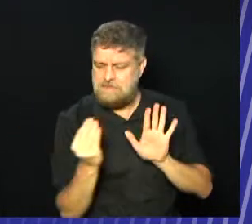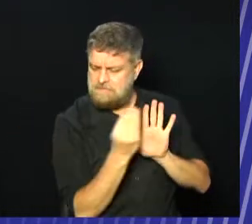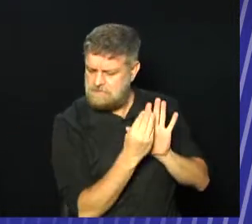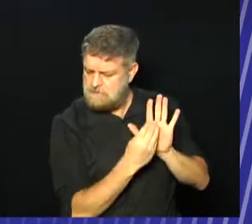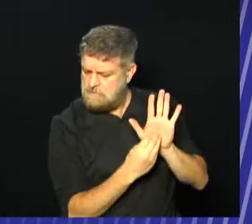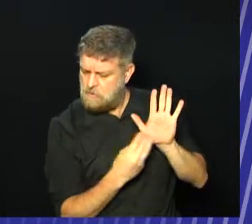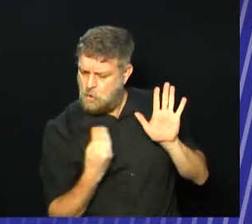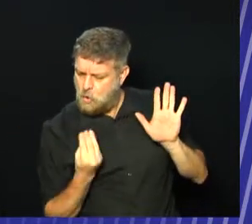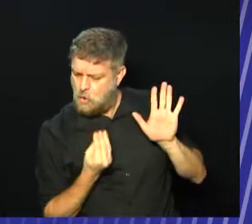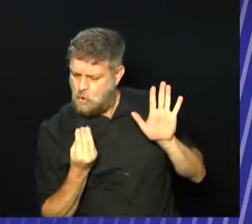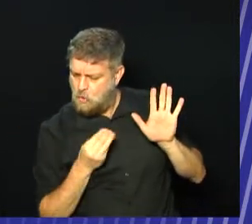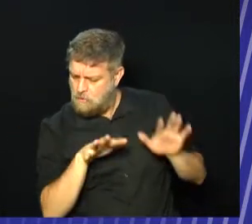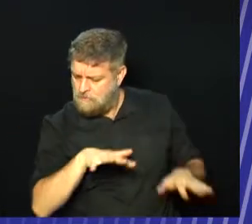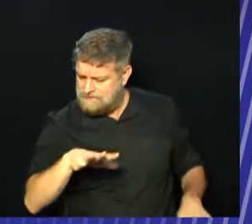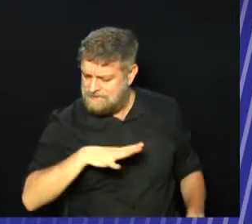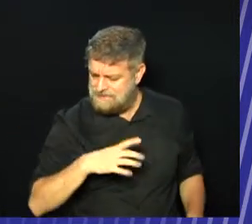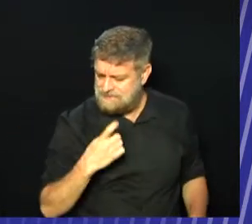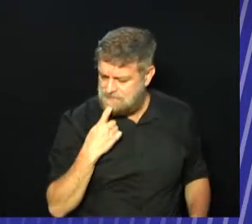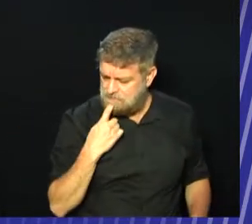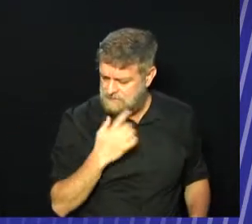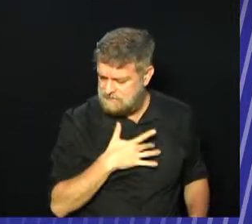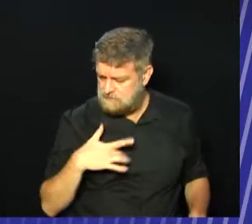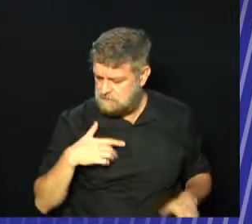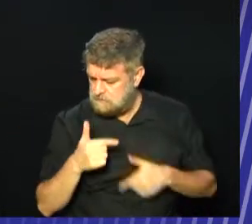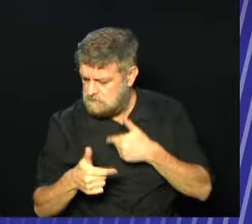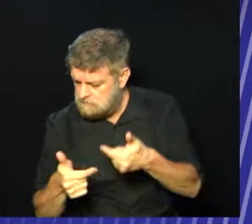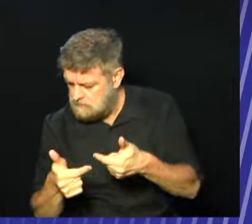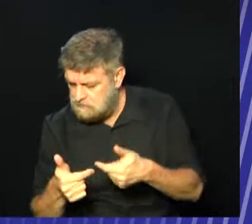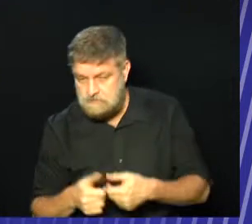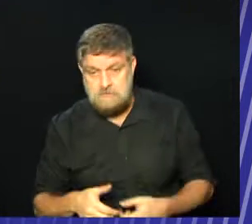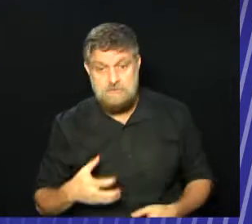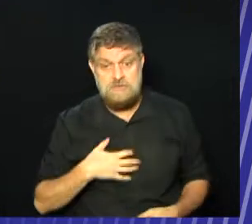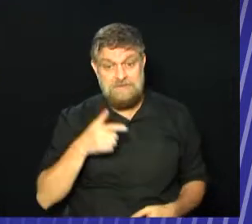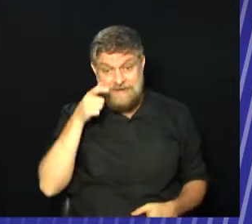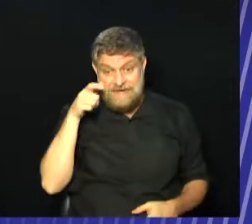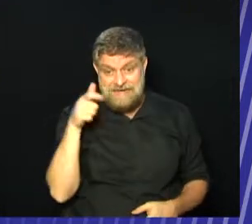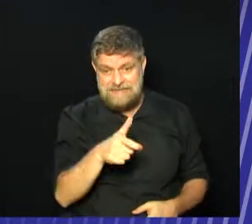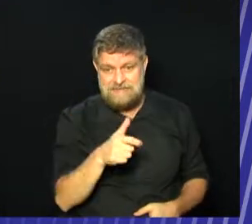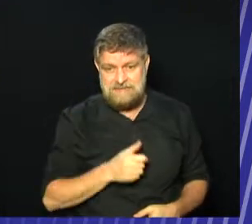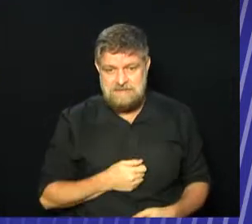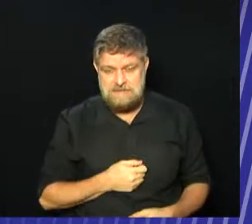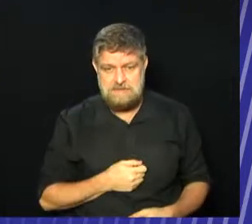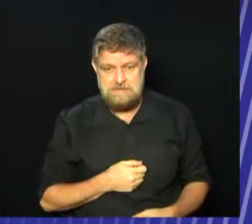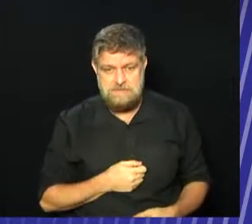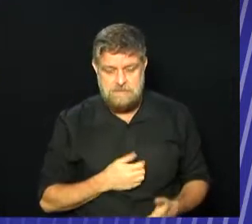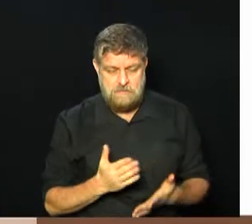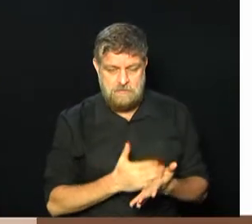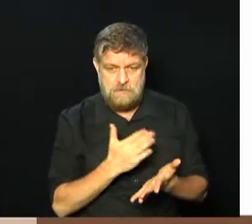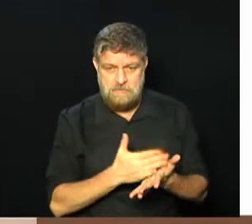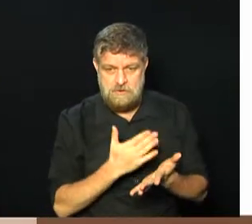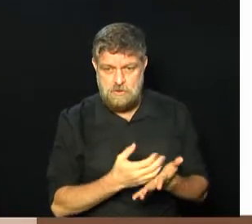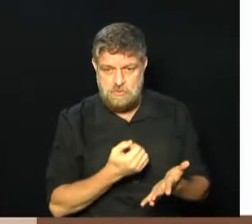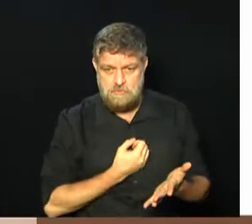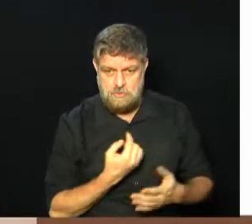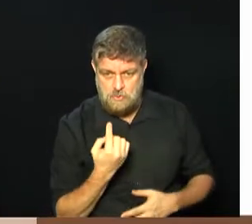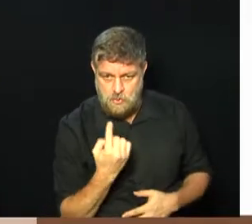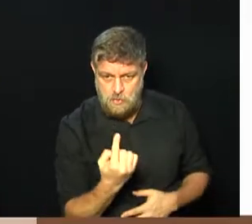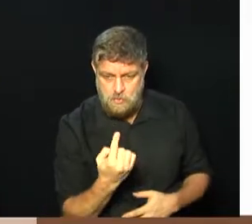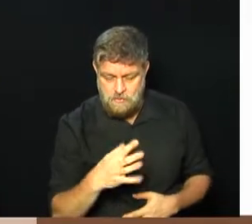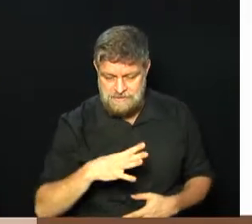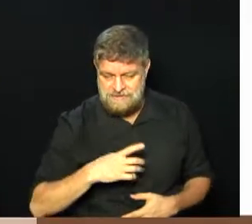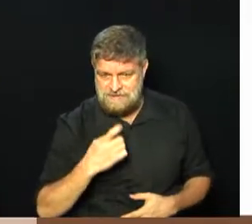atuar na saúde de Campinas, de maneira bem interessante, o boletim número 1 do registro de câncer de